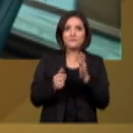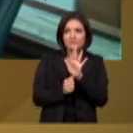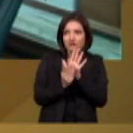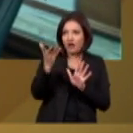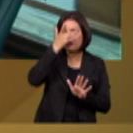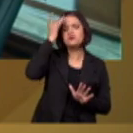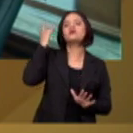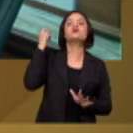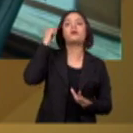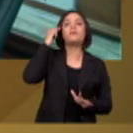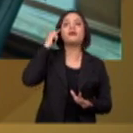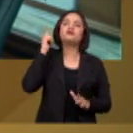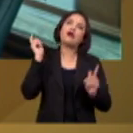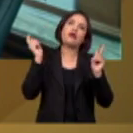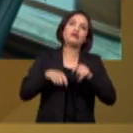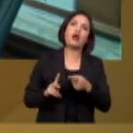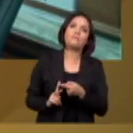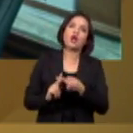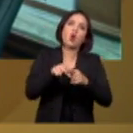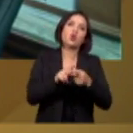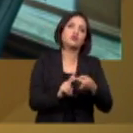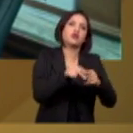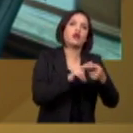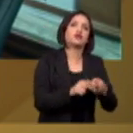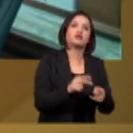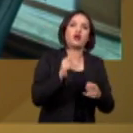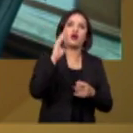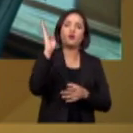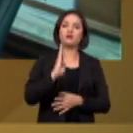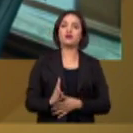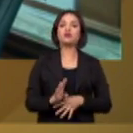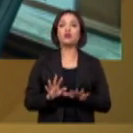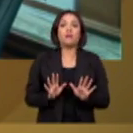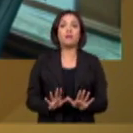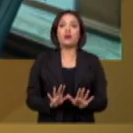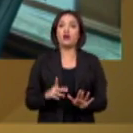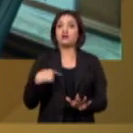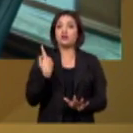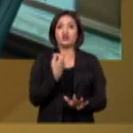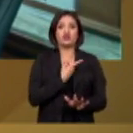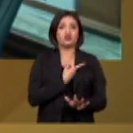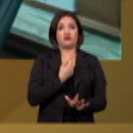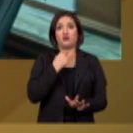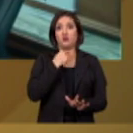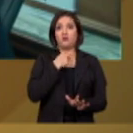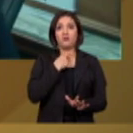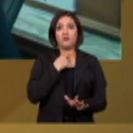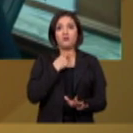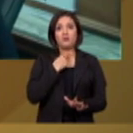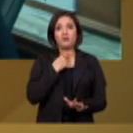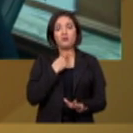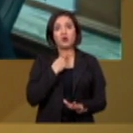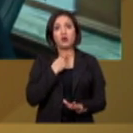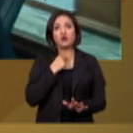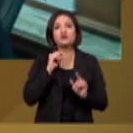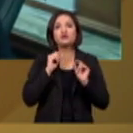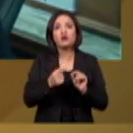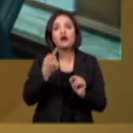com sempre mas nós não entendemos apreciar